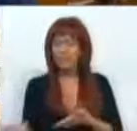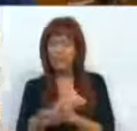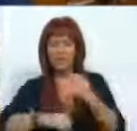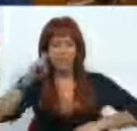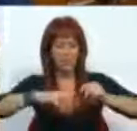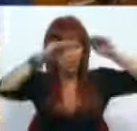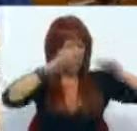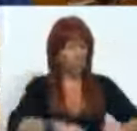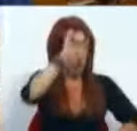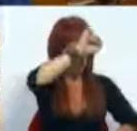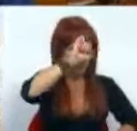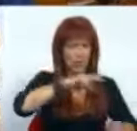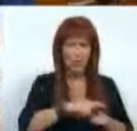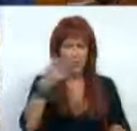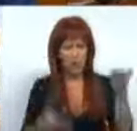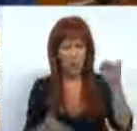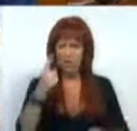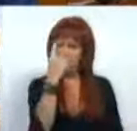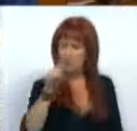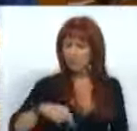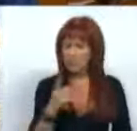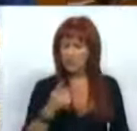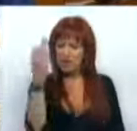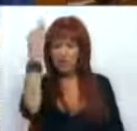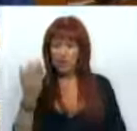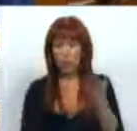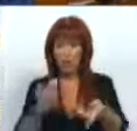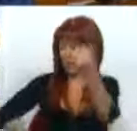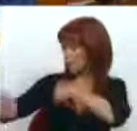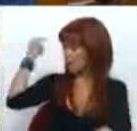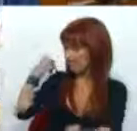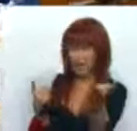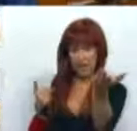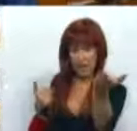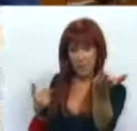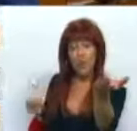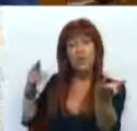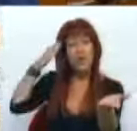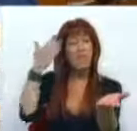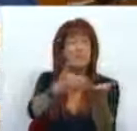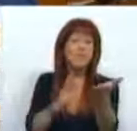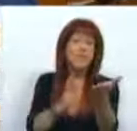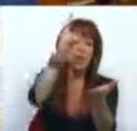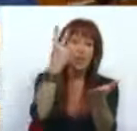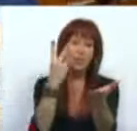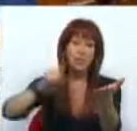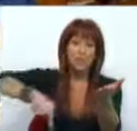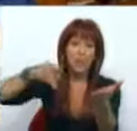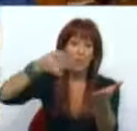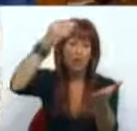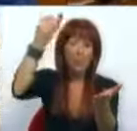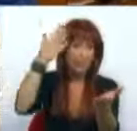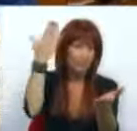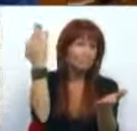receita fiscal desceu em janeiro numa base comparável 1,6% face ao ano anterior e tinha-se projetado uma subida de